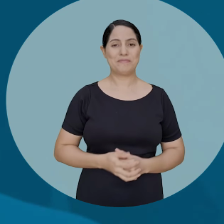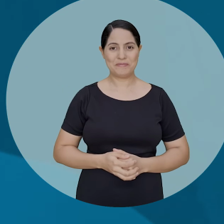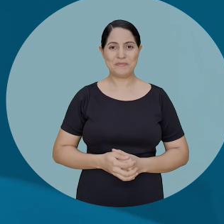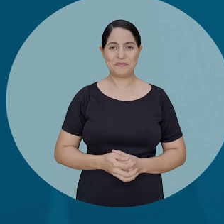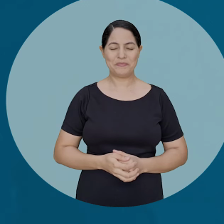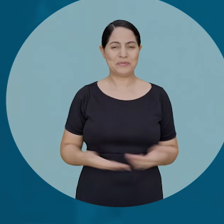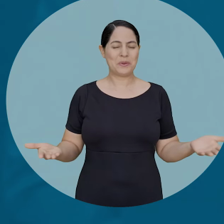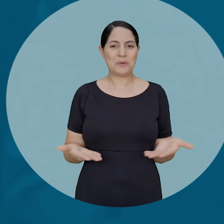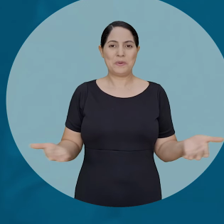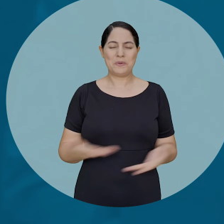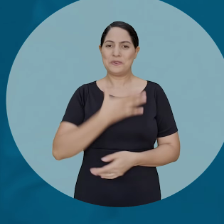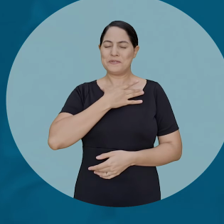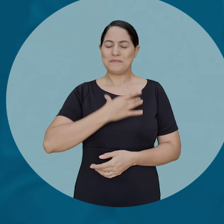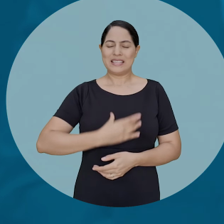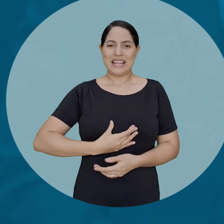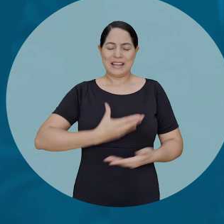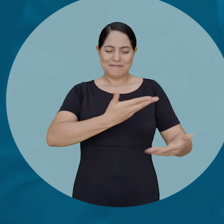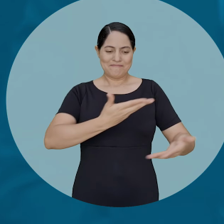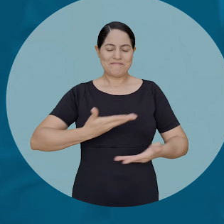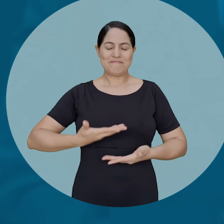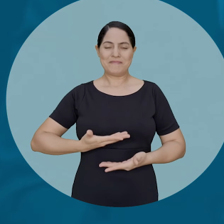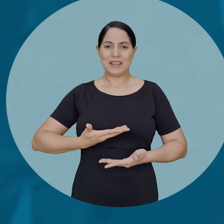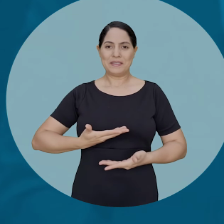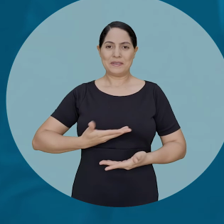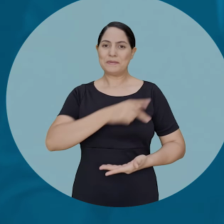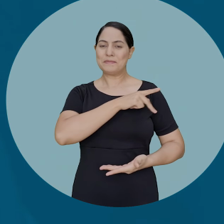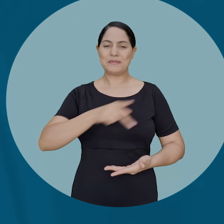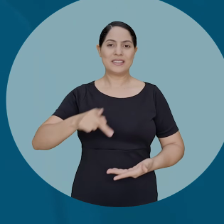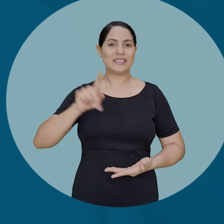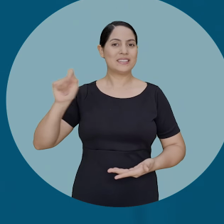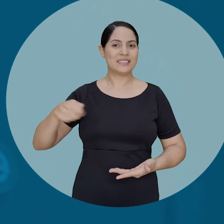receber esta medalha das mãos do nosso presidente,